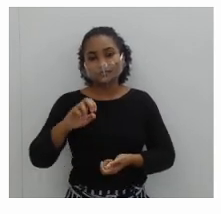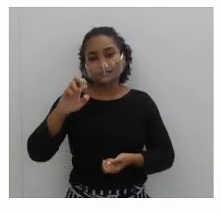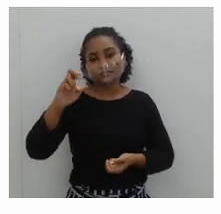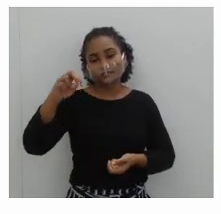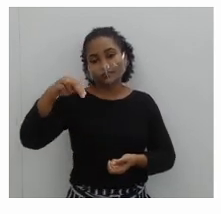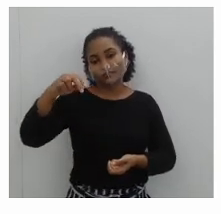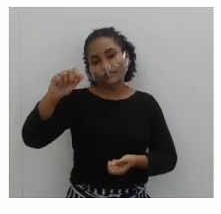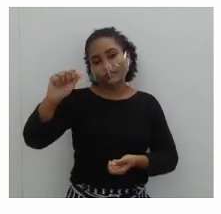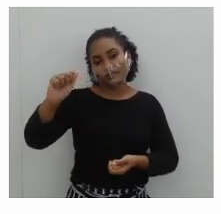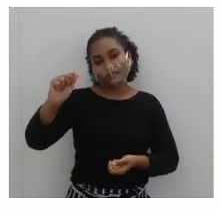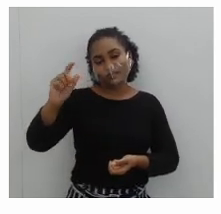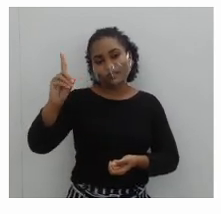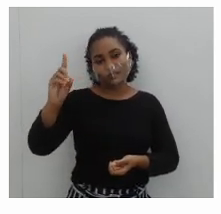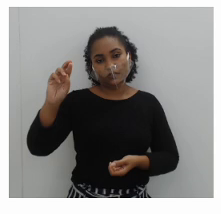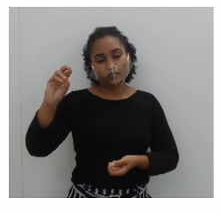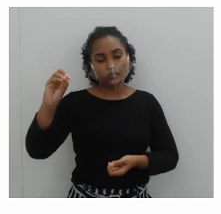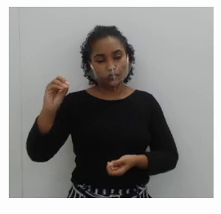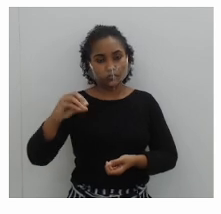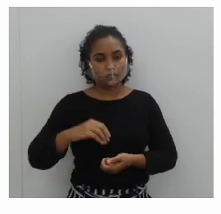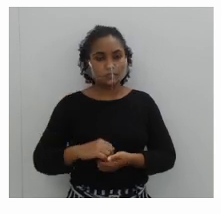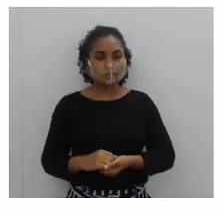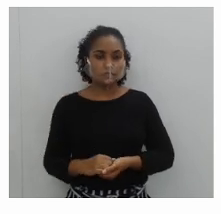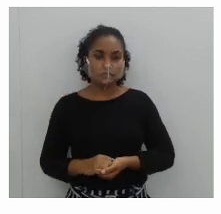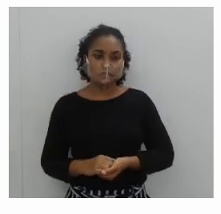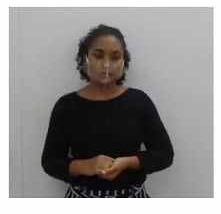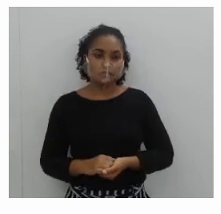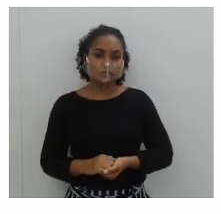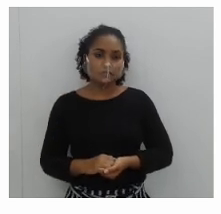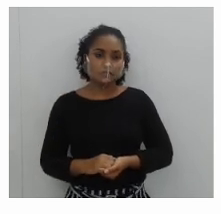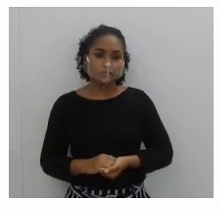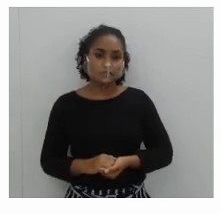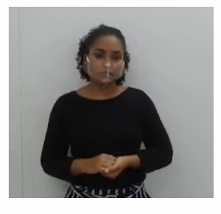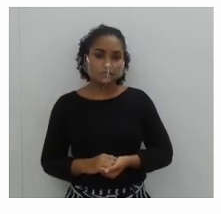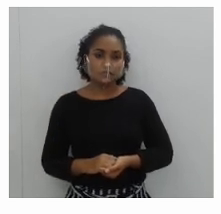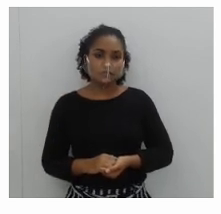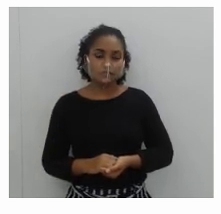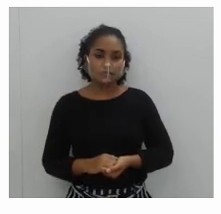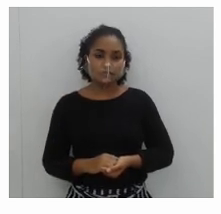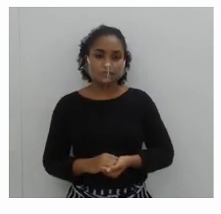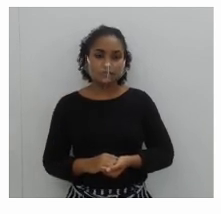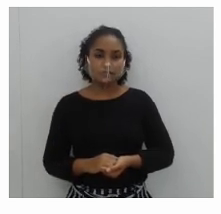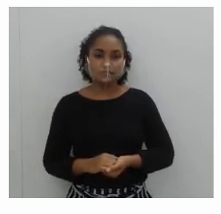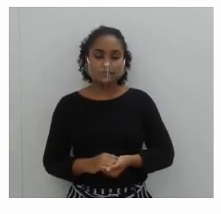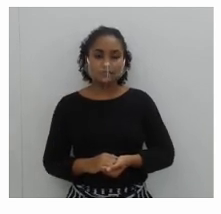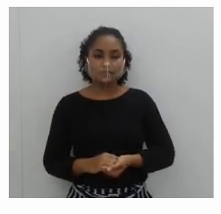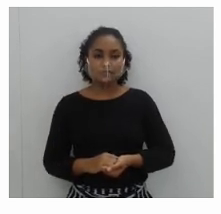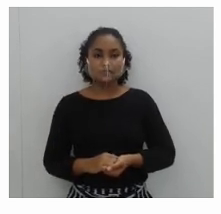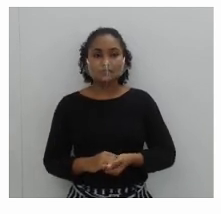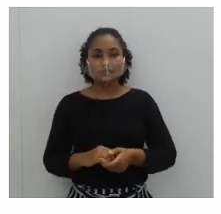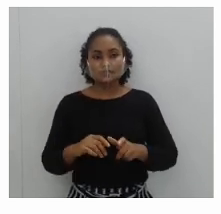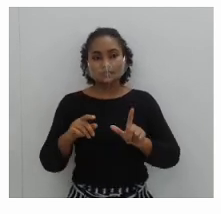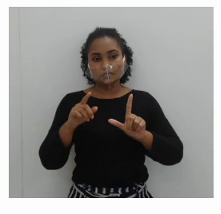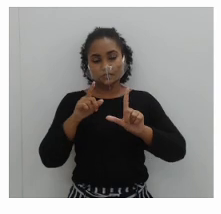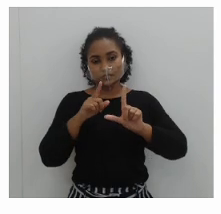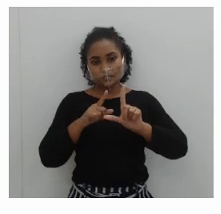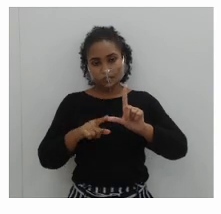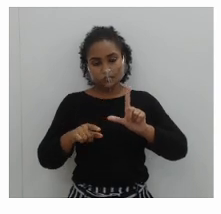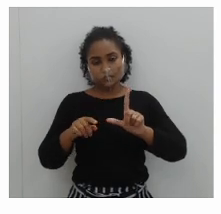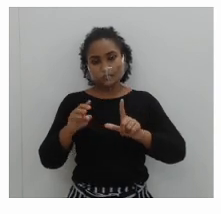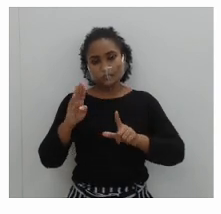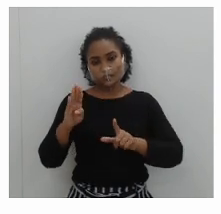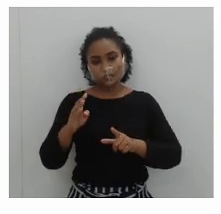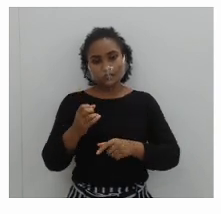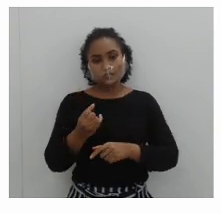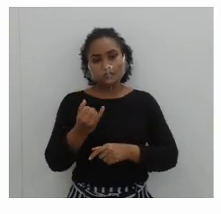Eneaedro. Eneaedro é o nome dele. Aí vocês vão contar também a título de exercício